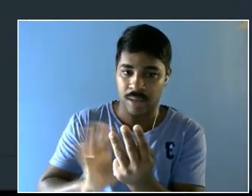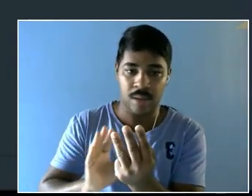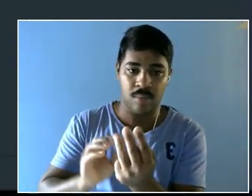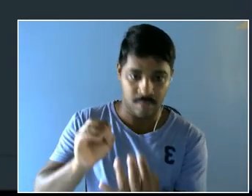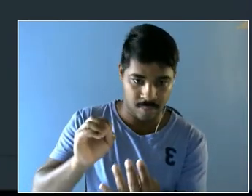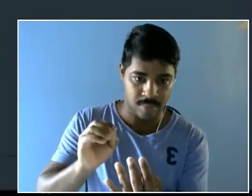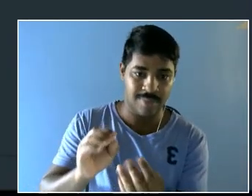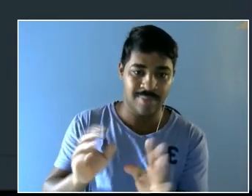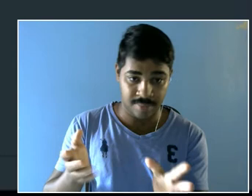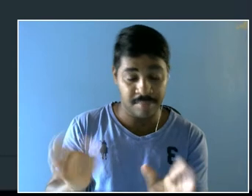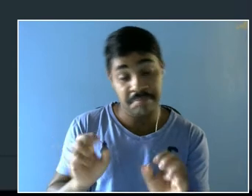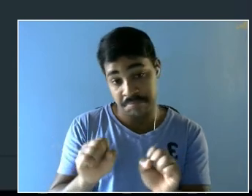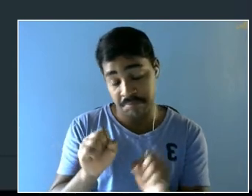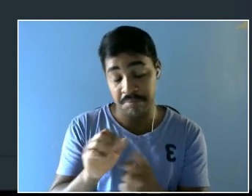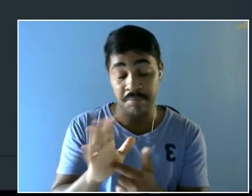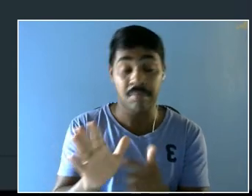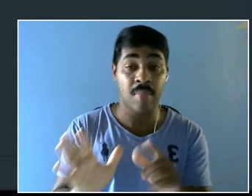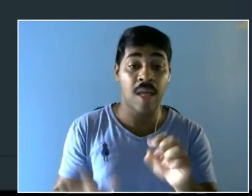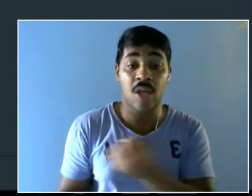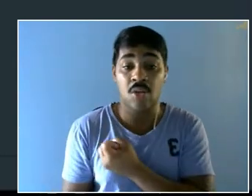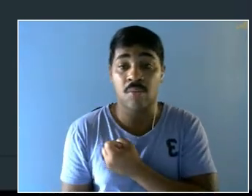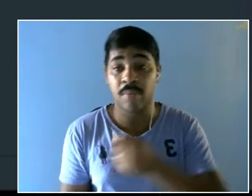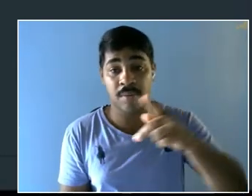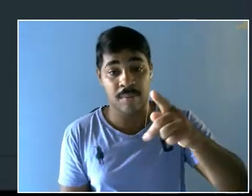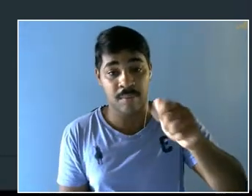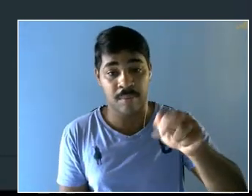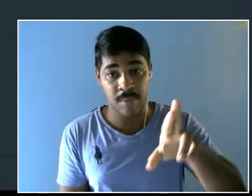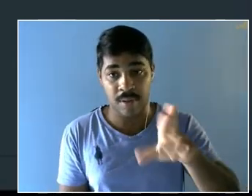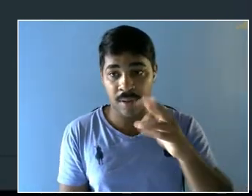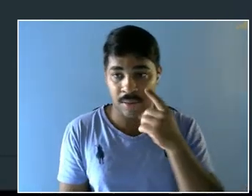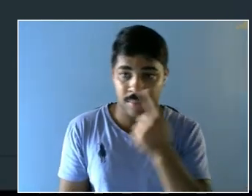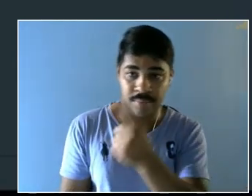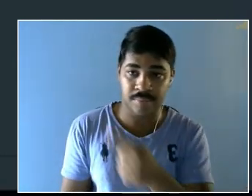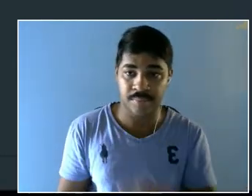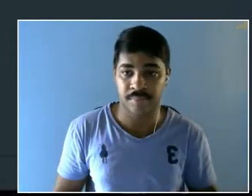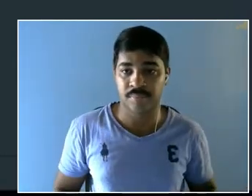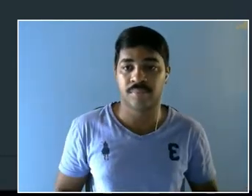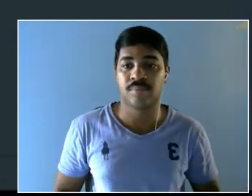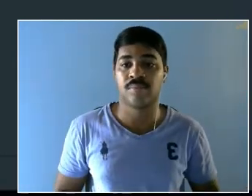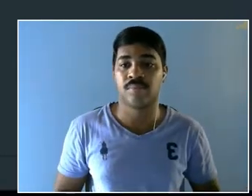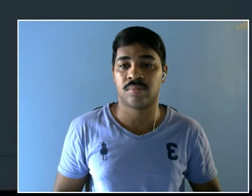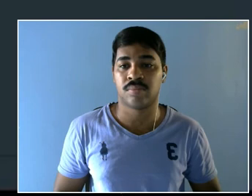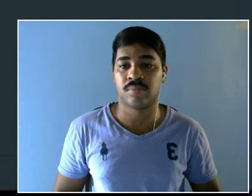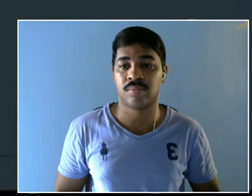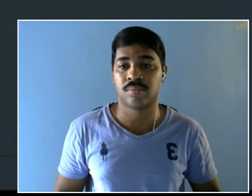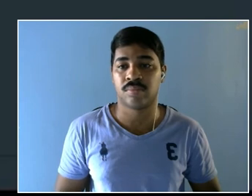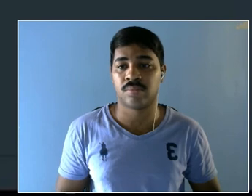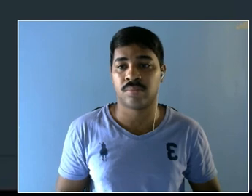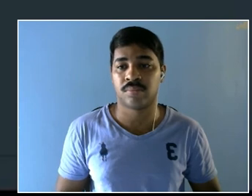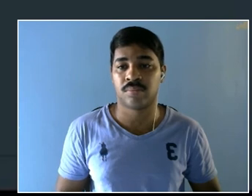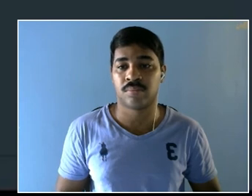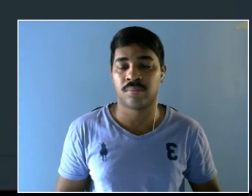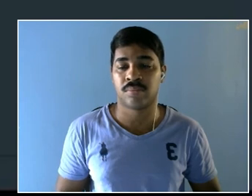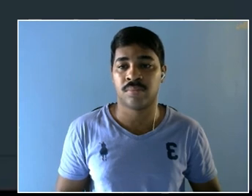que nós entendemos que é para contar de 2 em 2, como é que